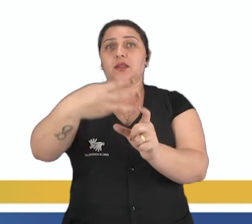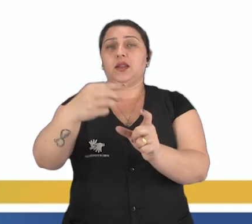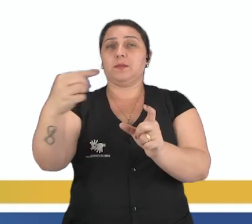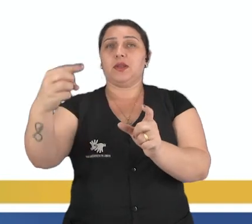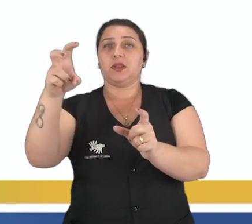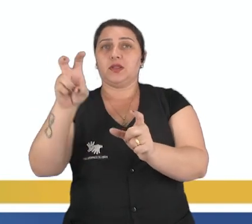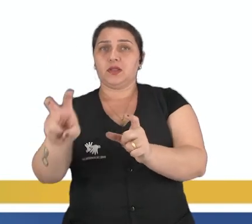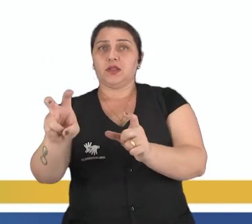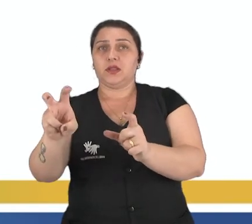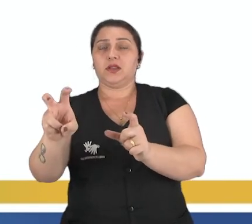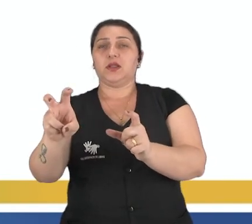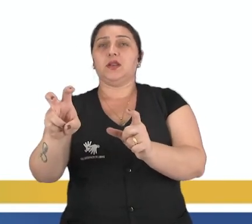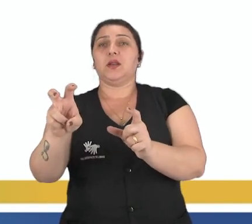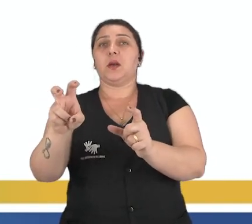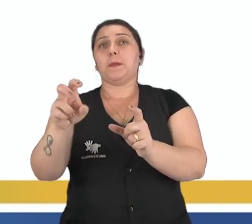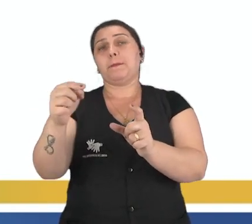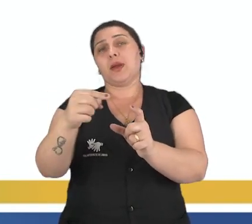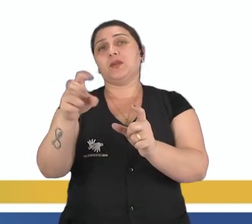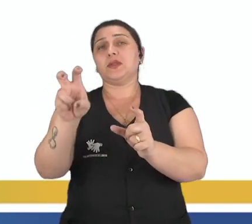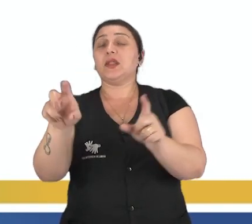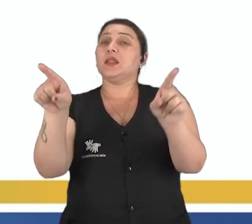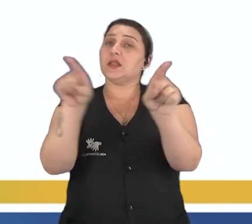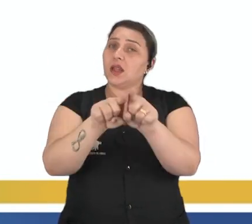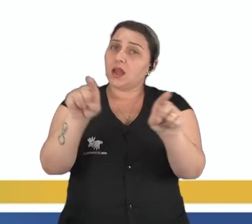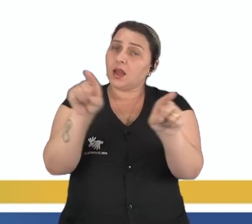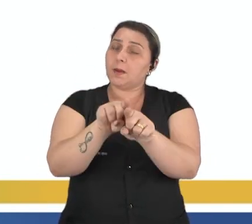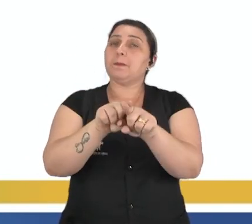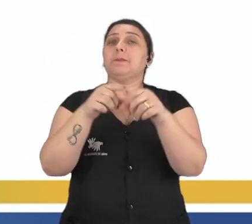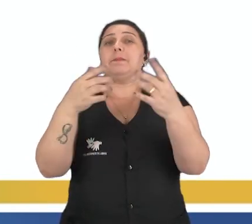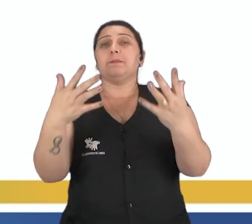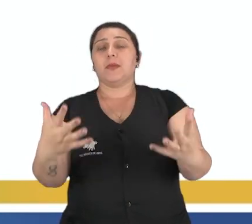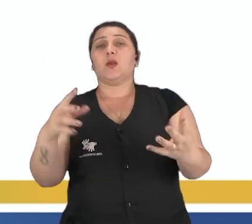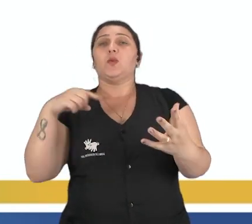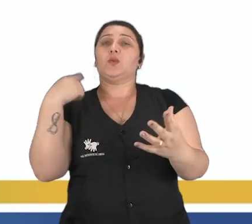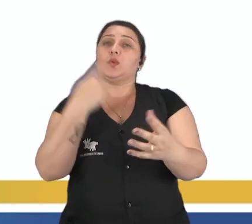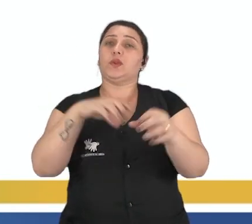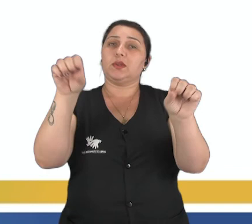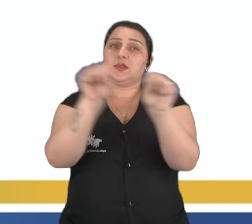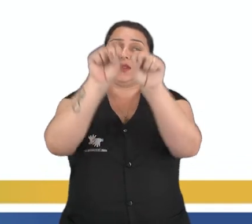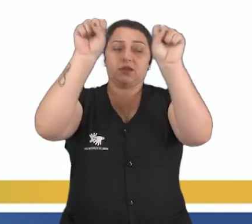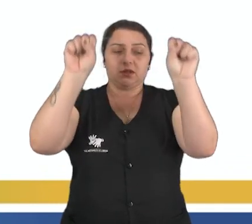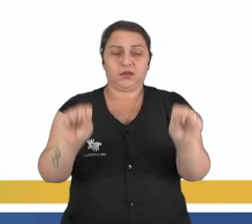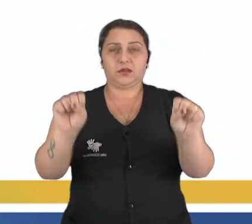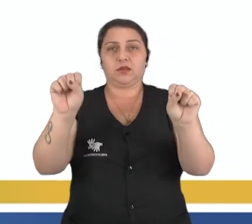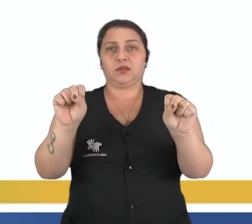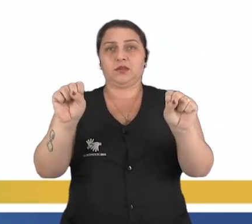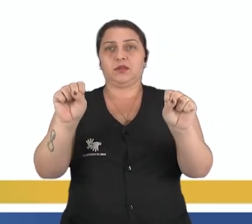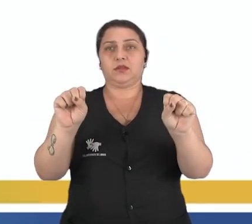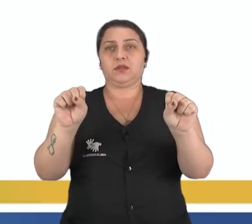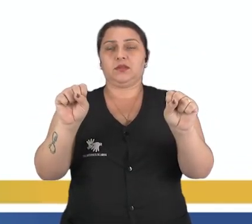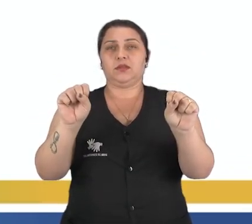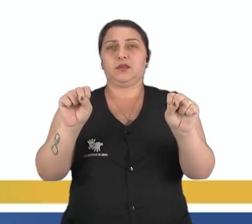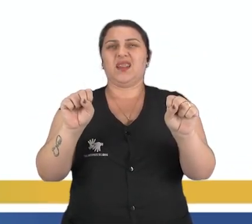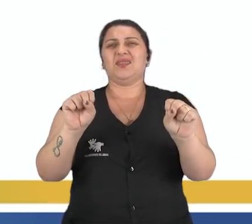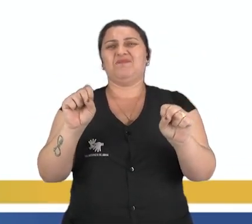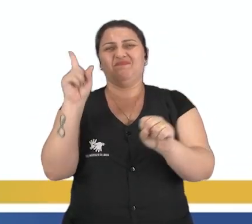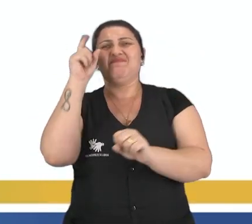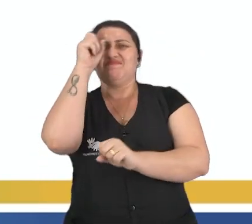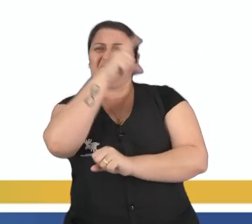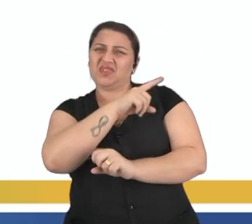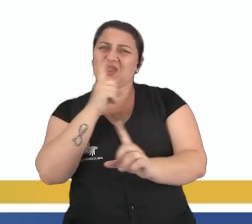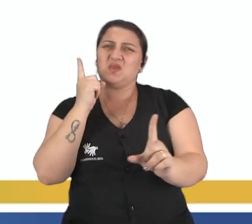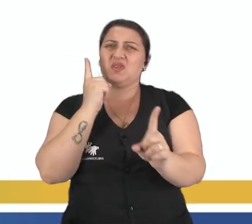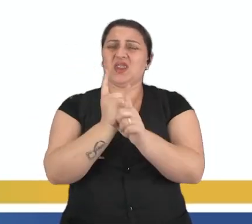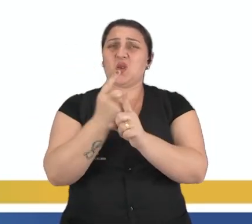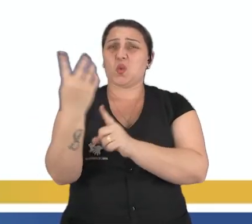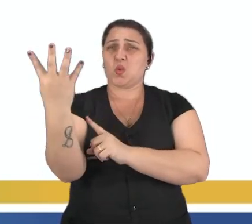e menos 3 e menos 5 também satisfazem o nosso sistema. Esse sistema é meio complicadinho, né? Nós